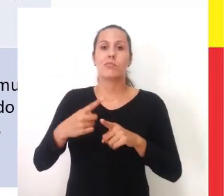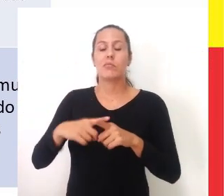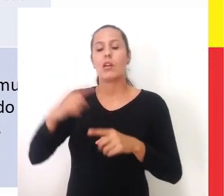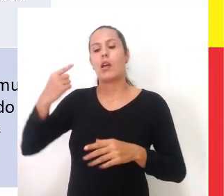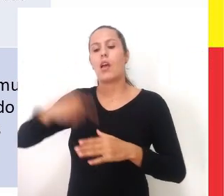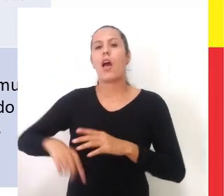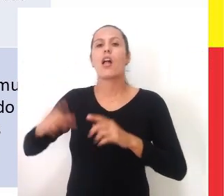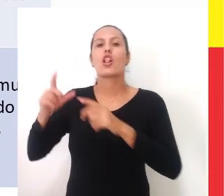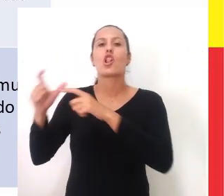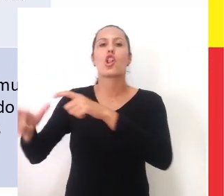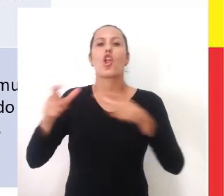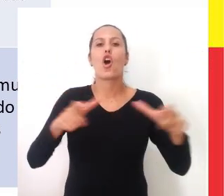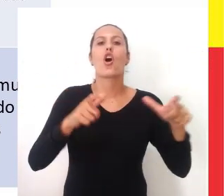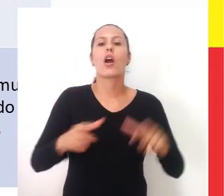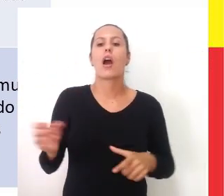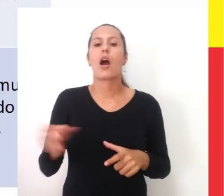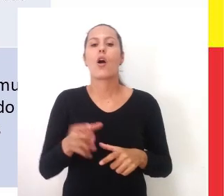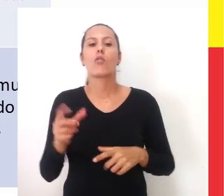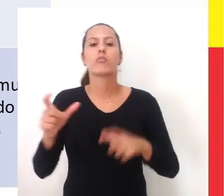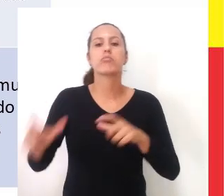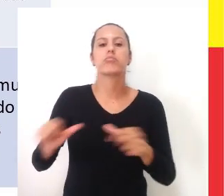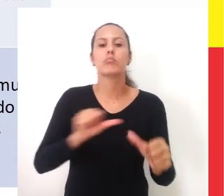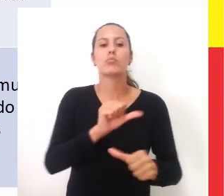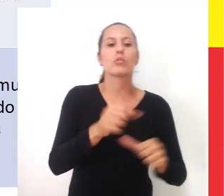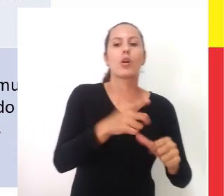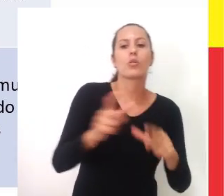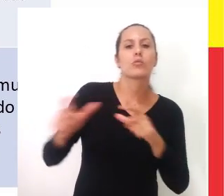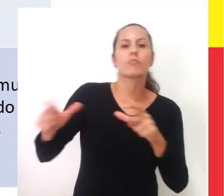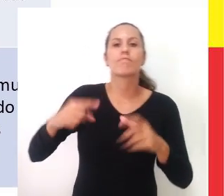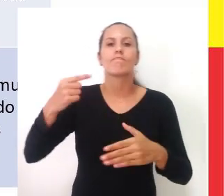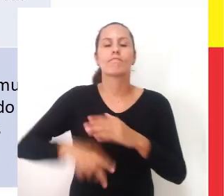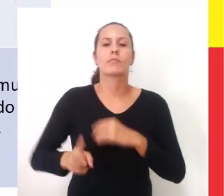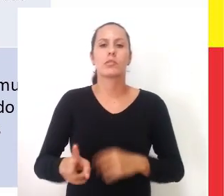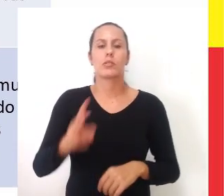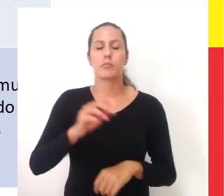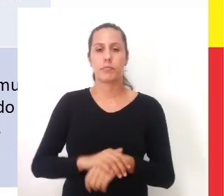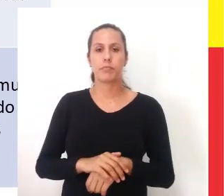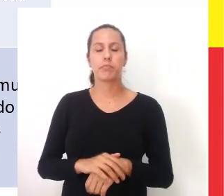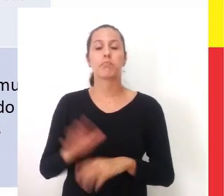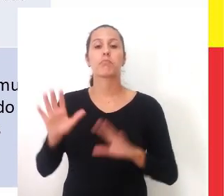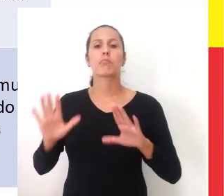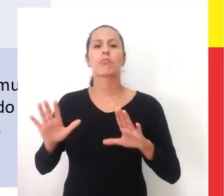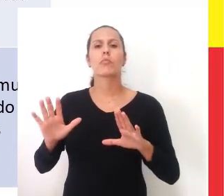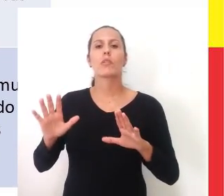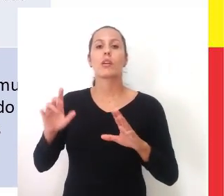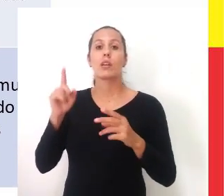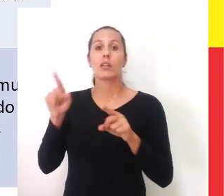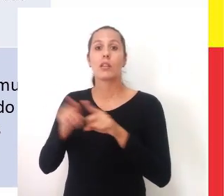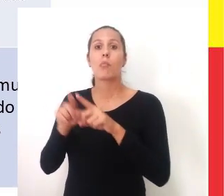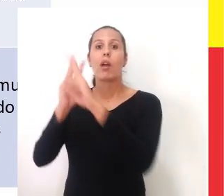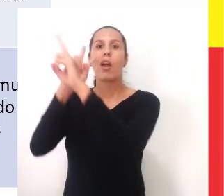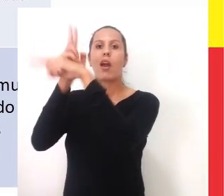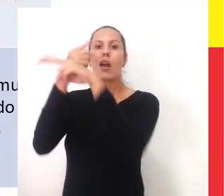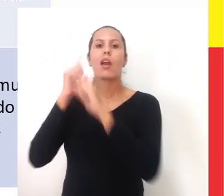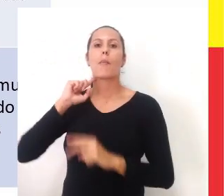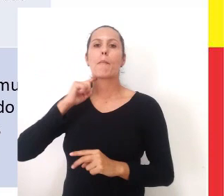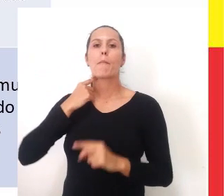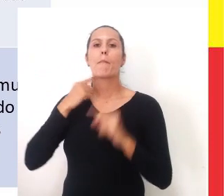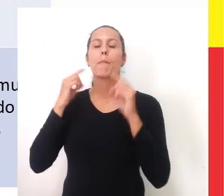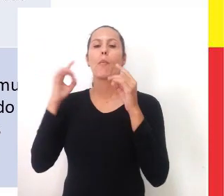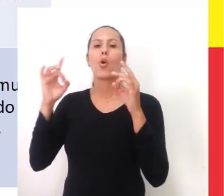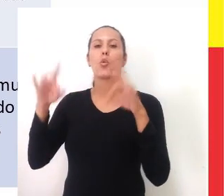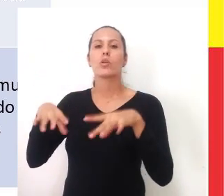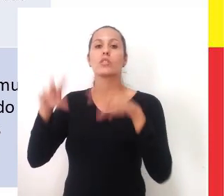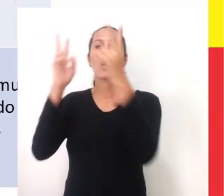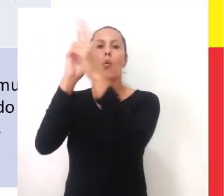é constante, pois sempre há novas fontes a serem perfuradas. E a poluição do ar? Como é a poluição